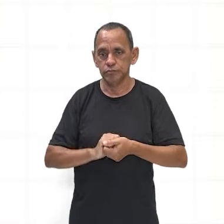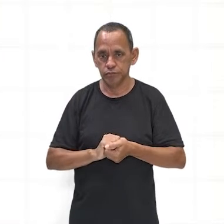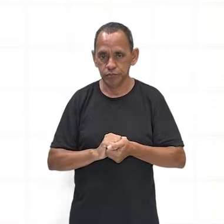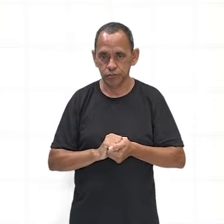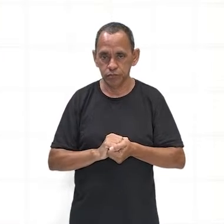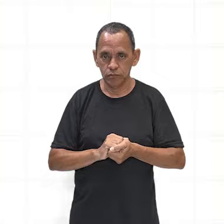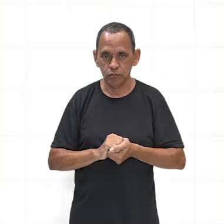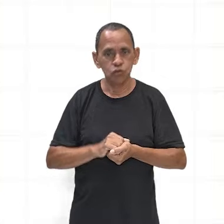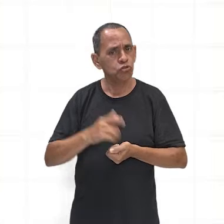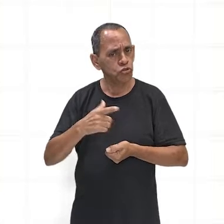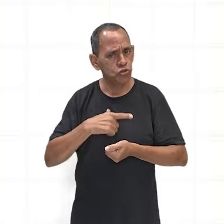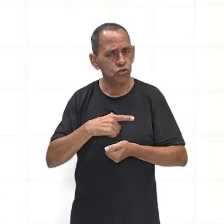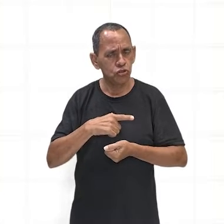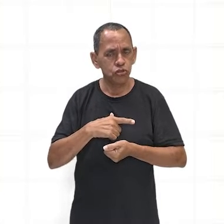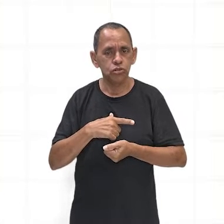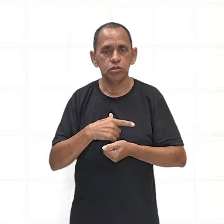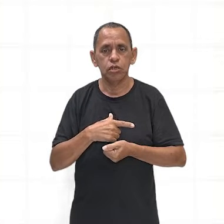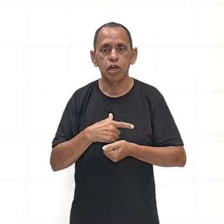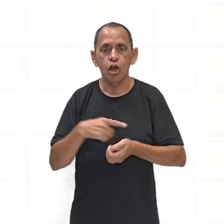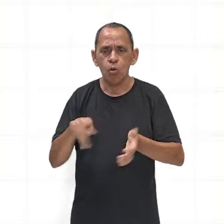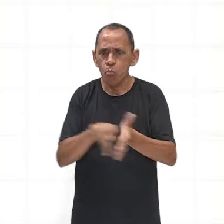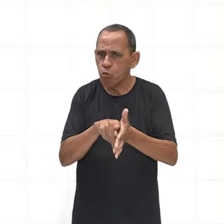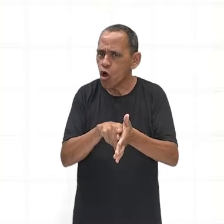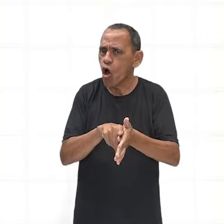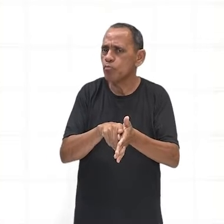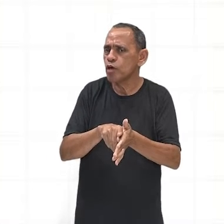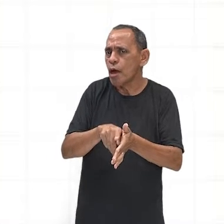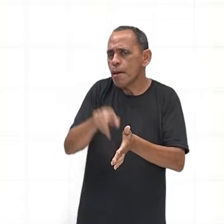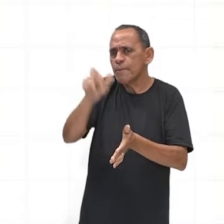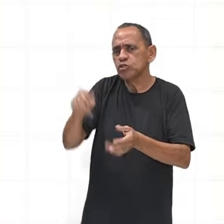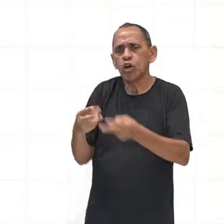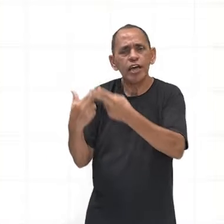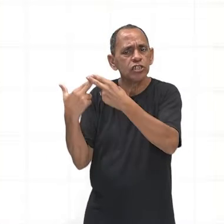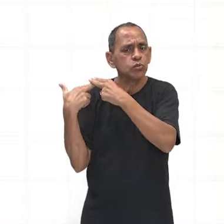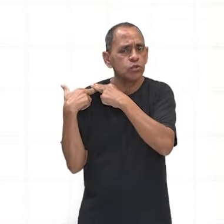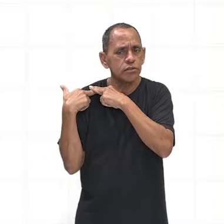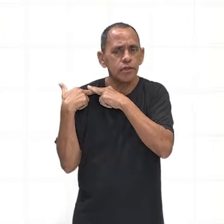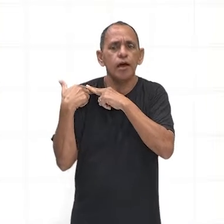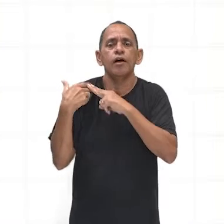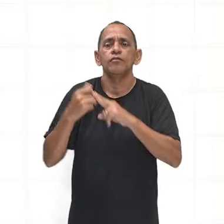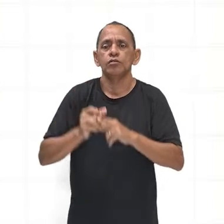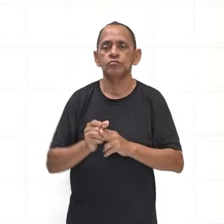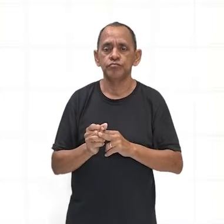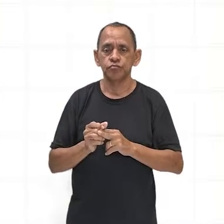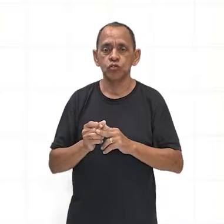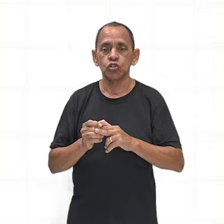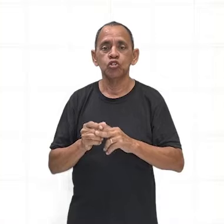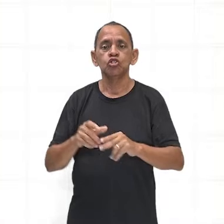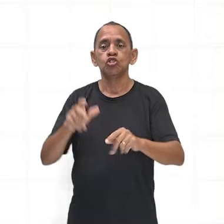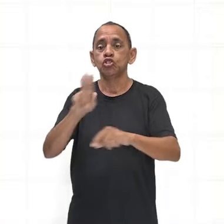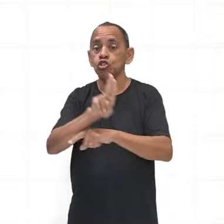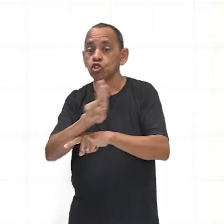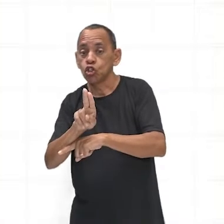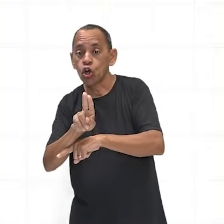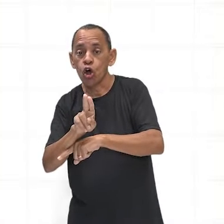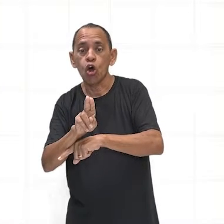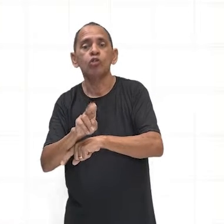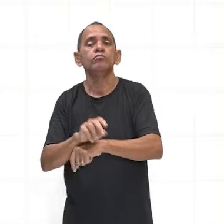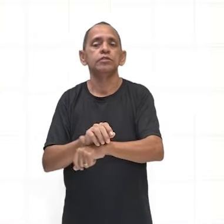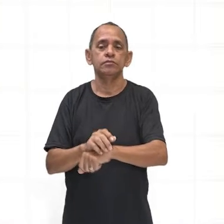o seu próprio líder. Então, os maias vão viver aí nessas chamadas cidades-estados com um líder